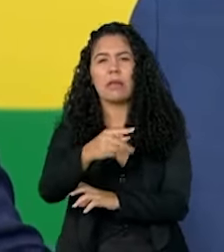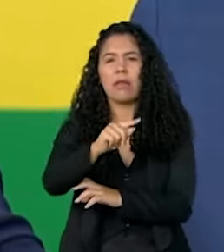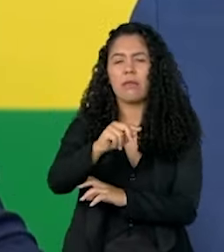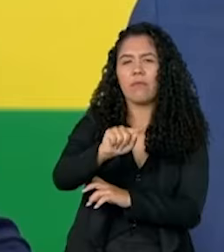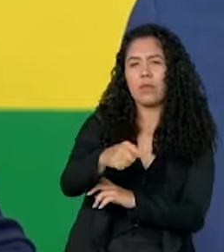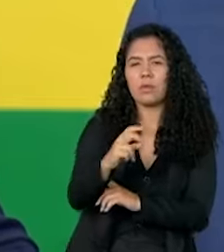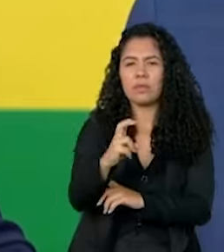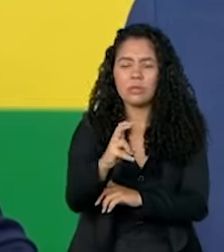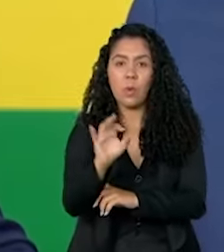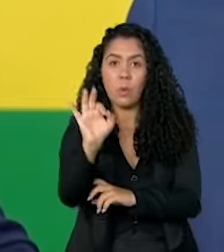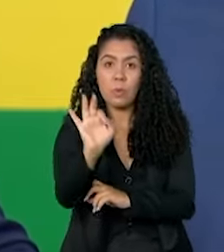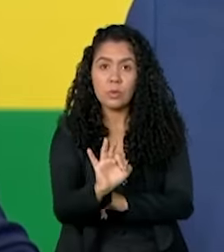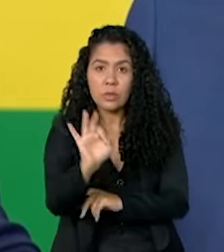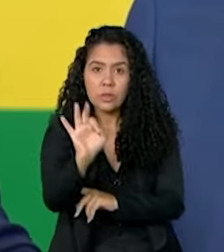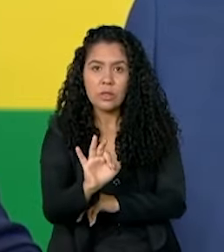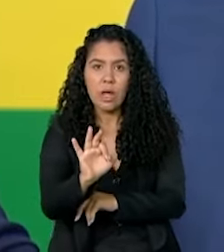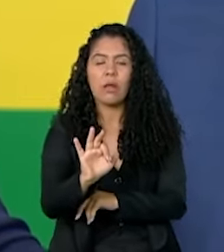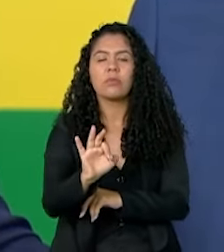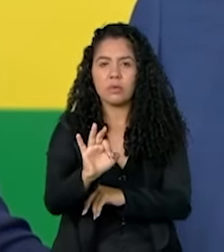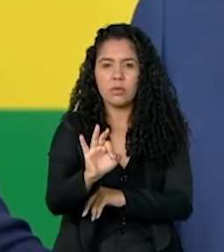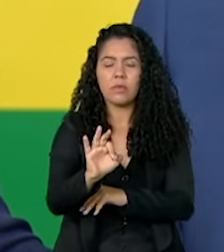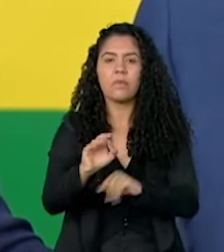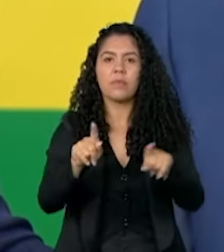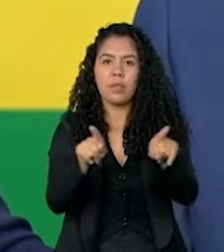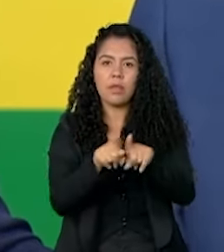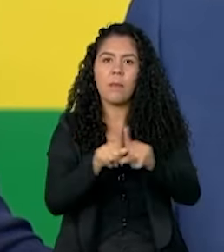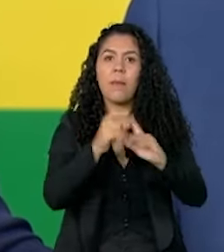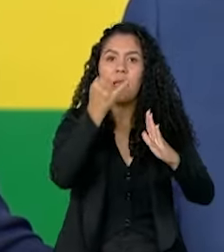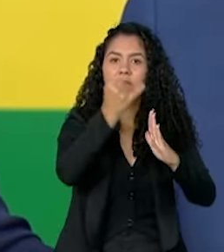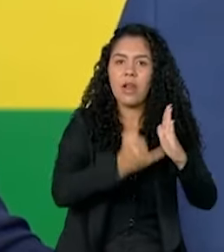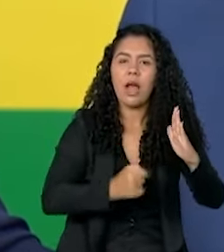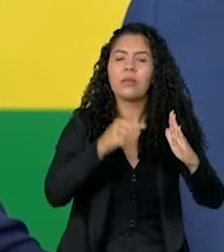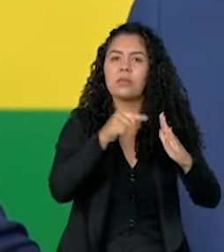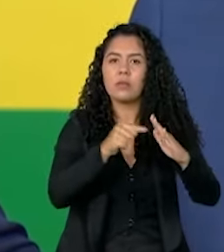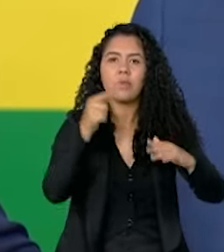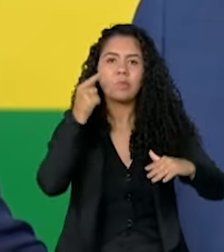se não dentro, muito próximo do teto da meta estabelecida pelo Conselho Monetário Nacional.